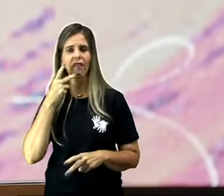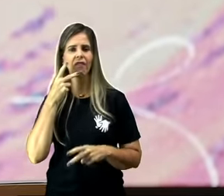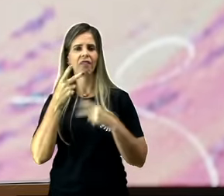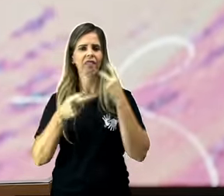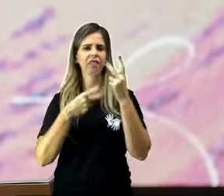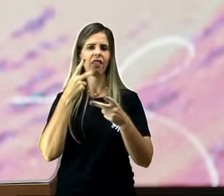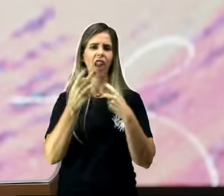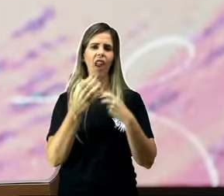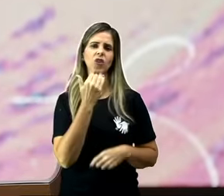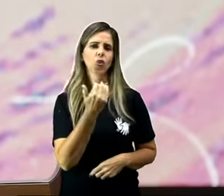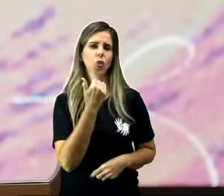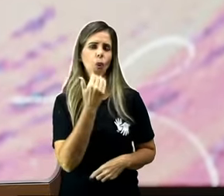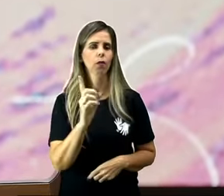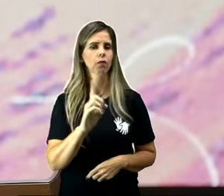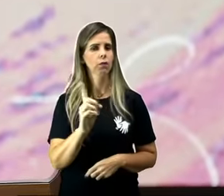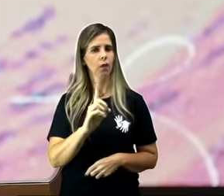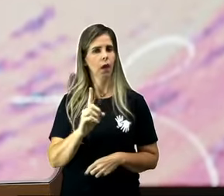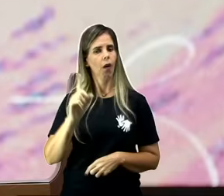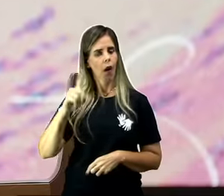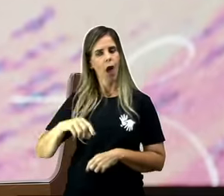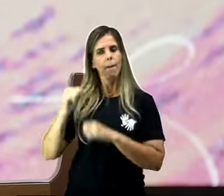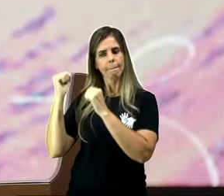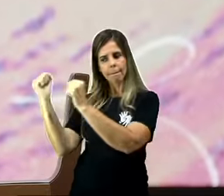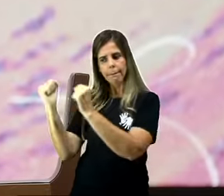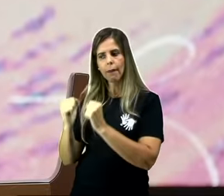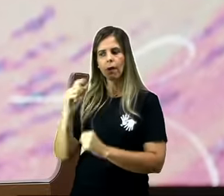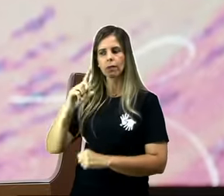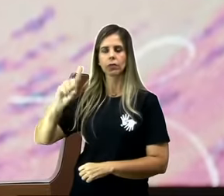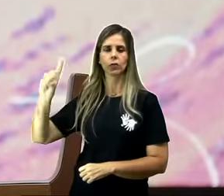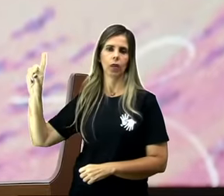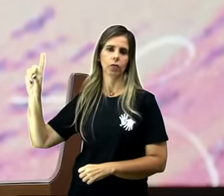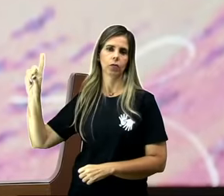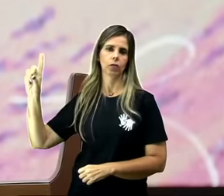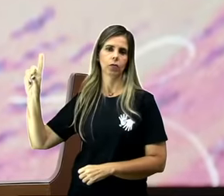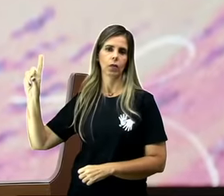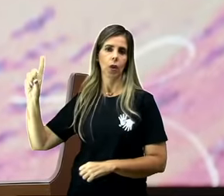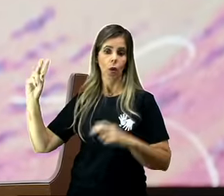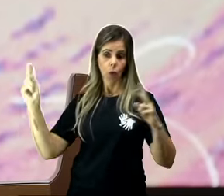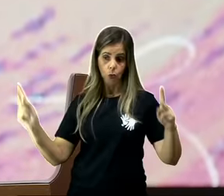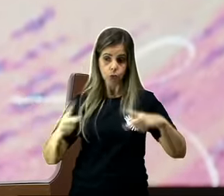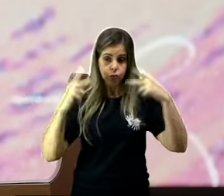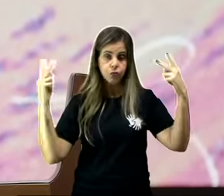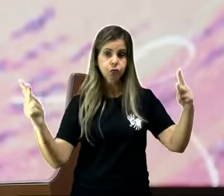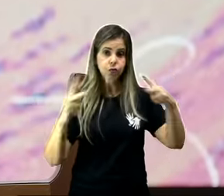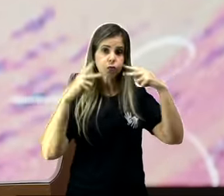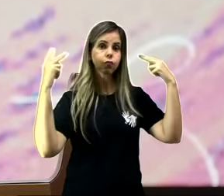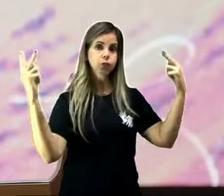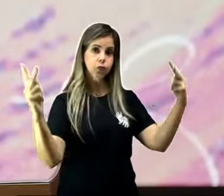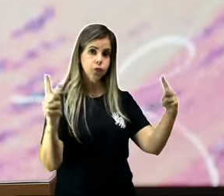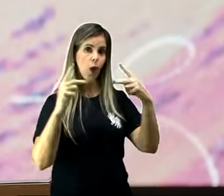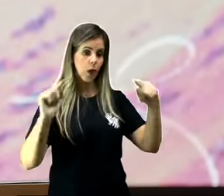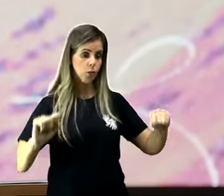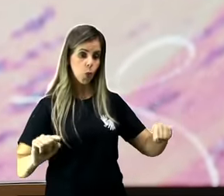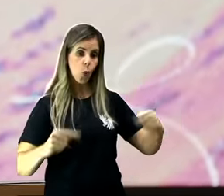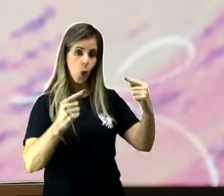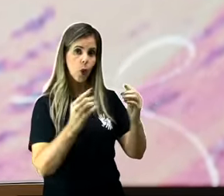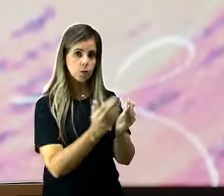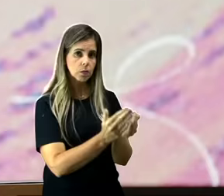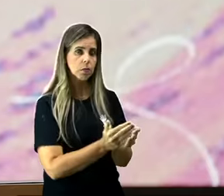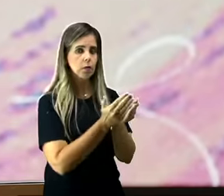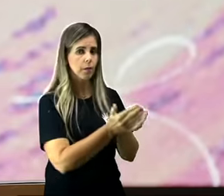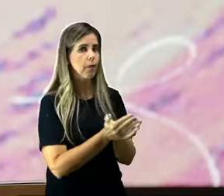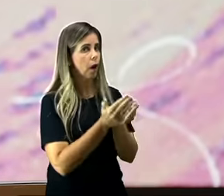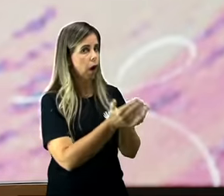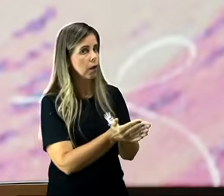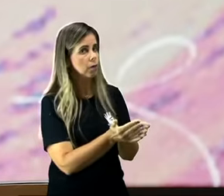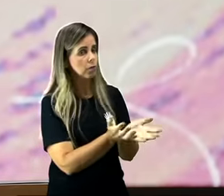Por isso que eu digo que a tempestade não foi enviada por Deus. A tempestade não foi vontade de Deus. O vento contrário que quase paralisou os